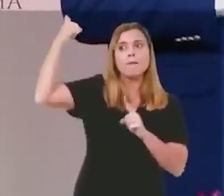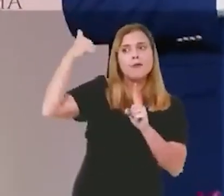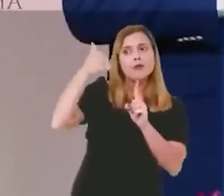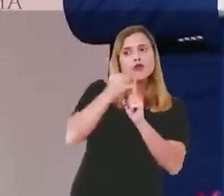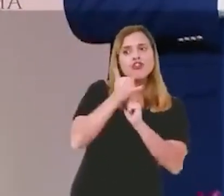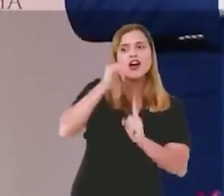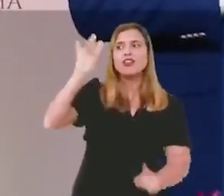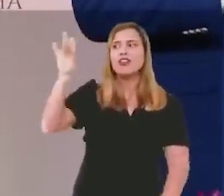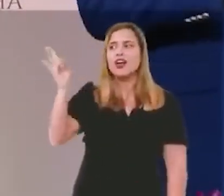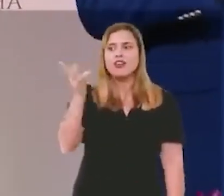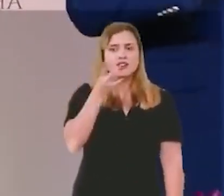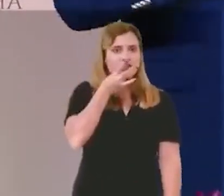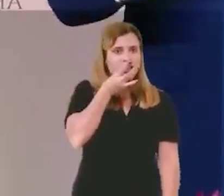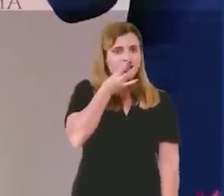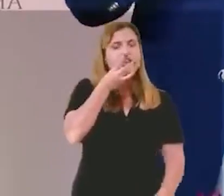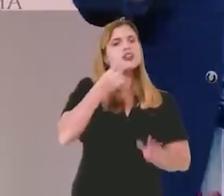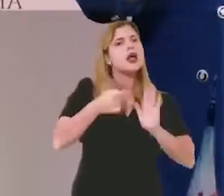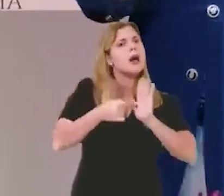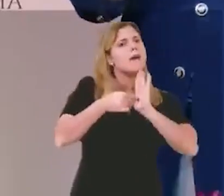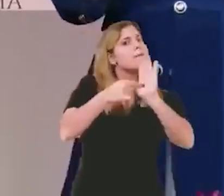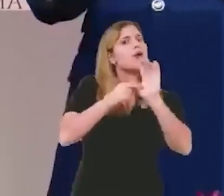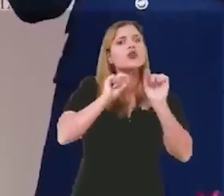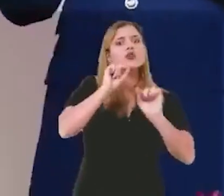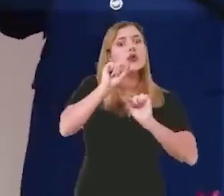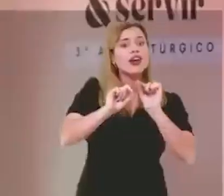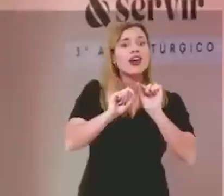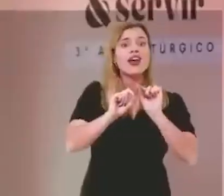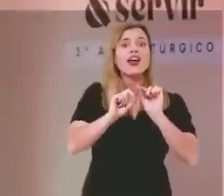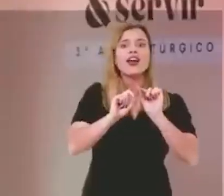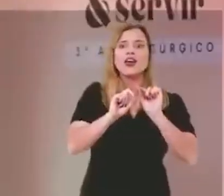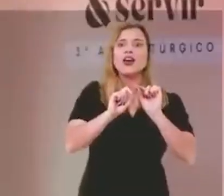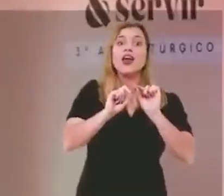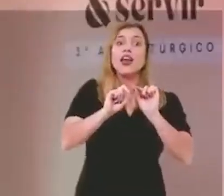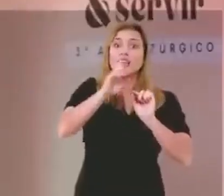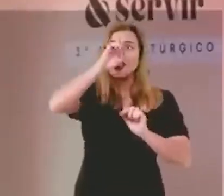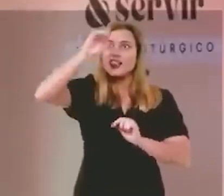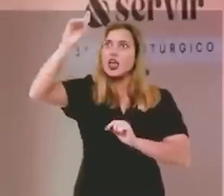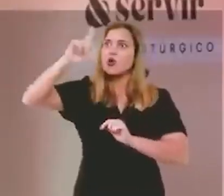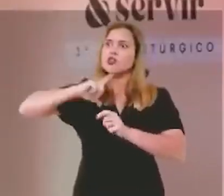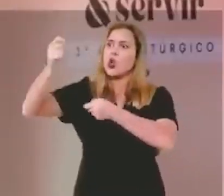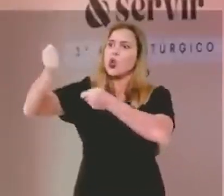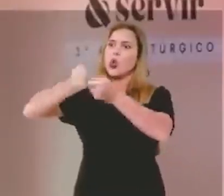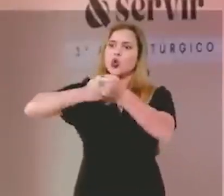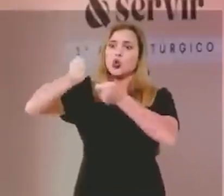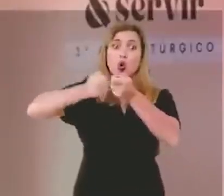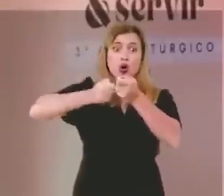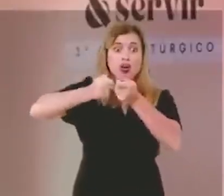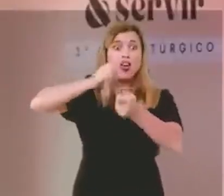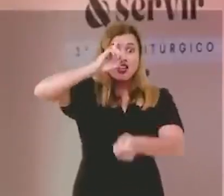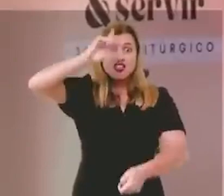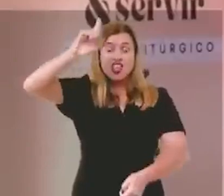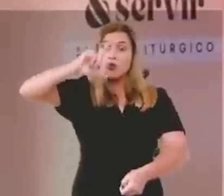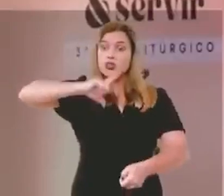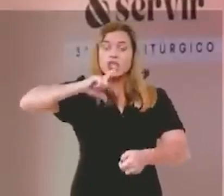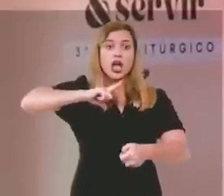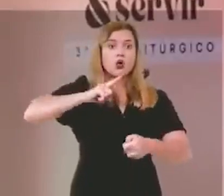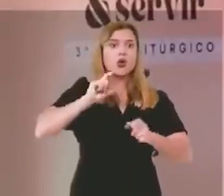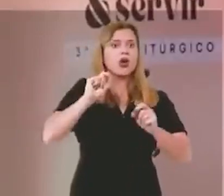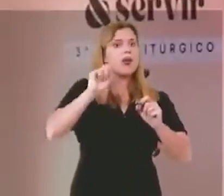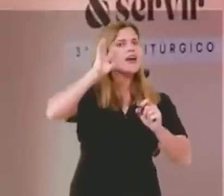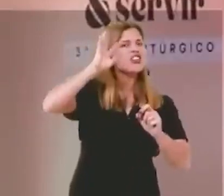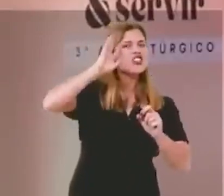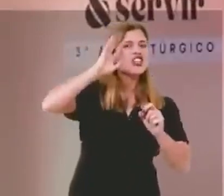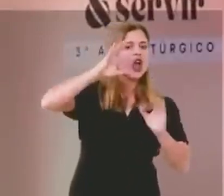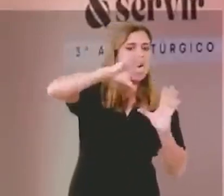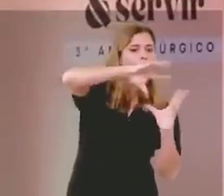messiânico, e diz que este é aquele que mede as águas na concha da sua mão. Se você parar para pensar no Pacífico,